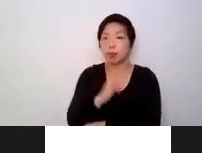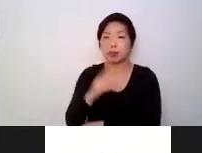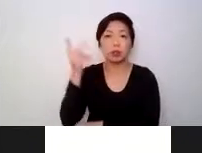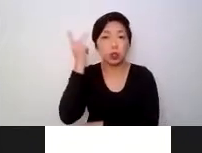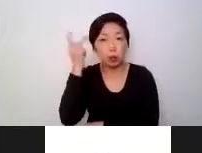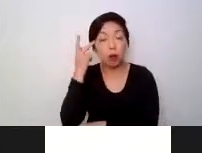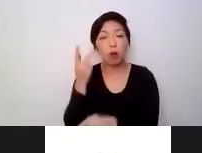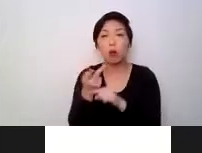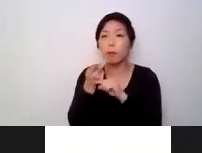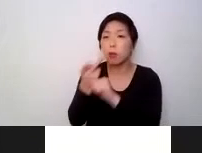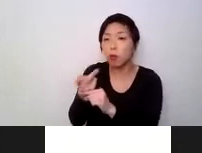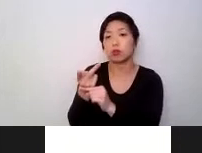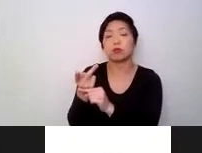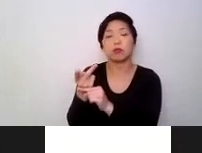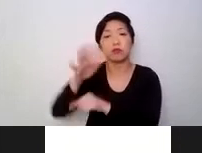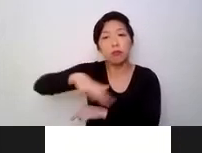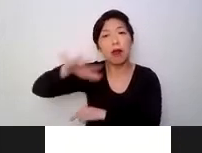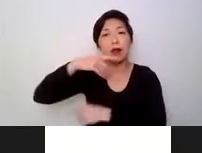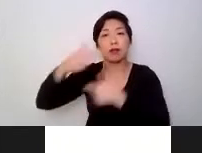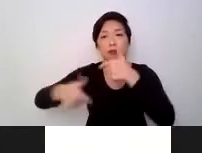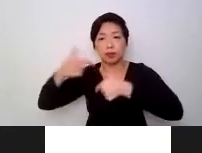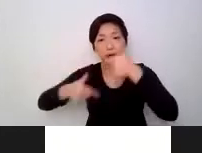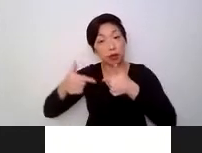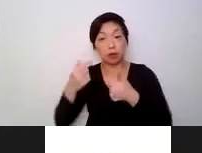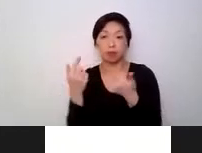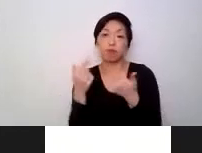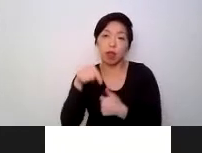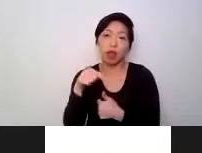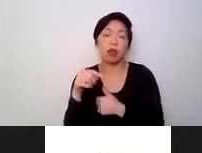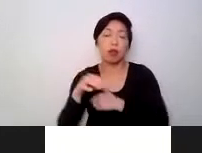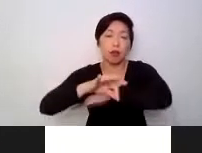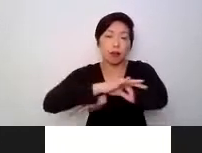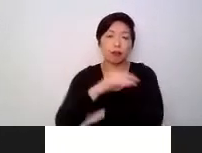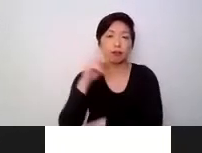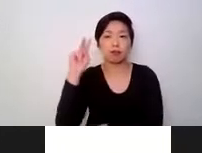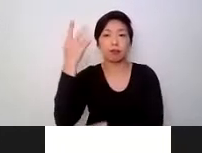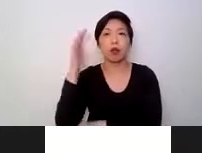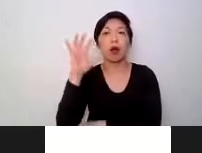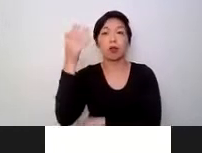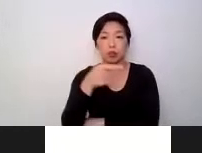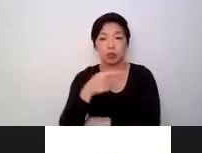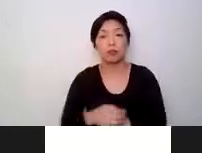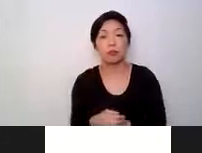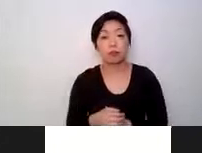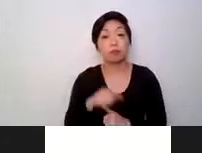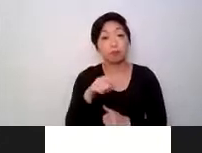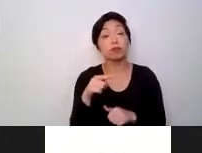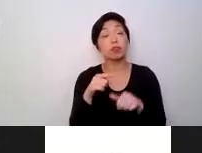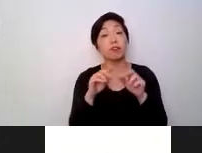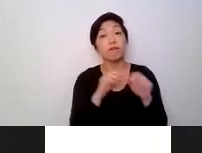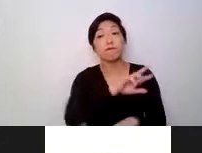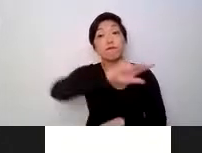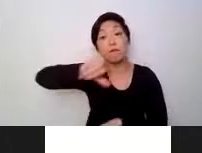que é o caso do Jacques Pilon. Então, aqui, como eu falei para vocês, a gente consegue ver vários edifícios que o Jacques Pilon efetuou